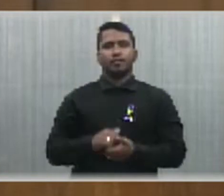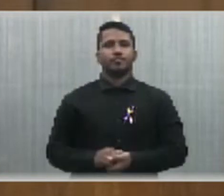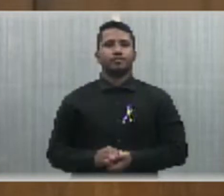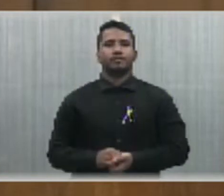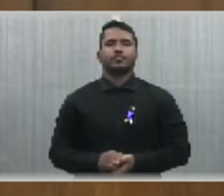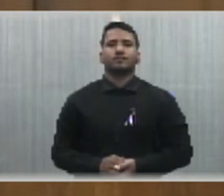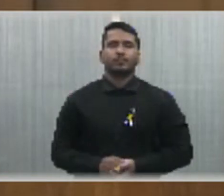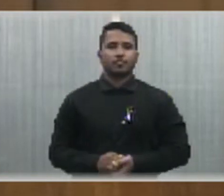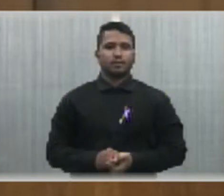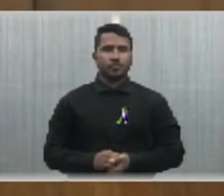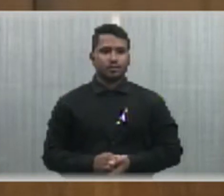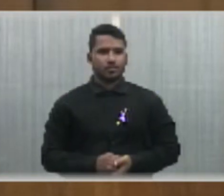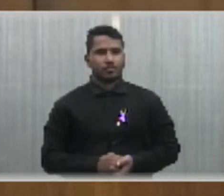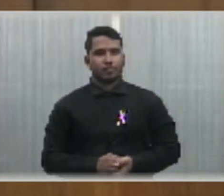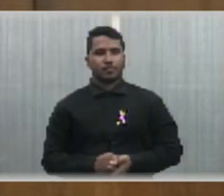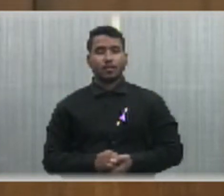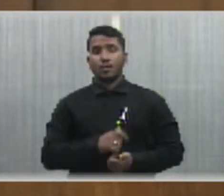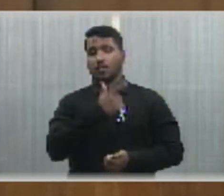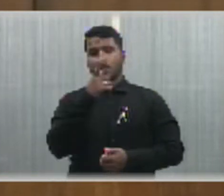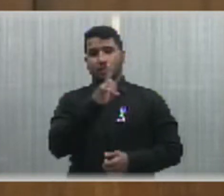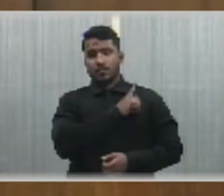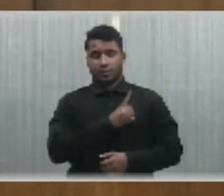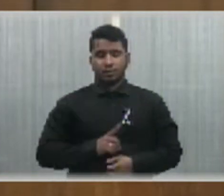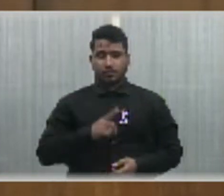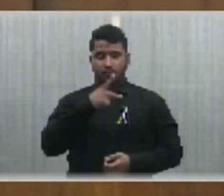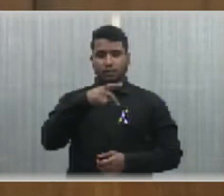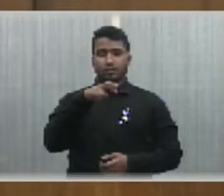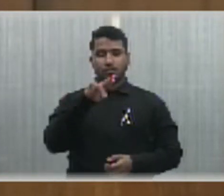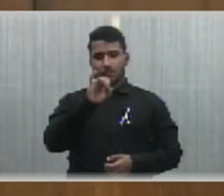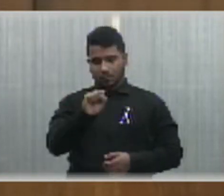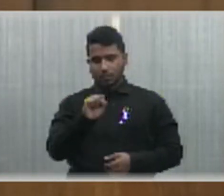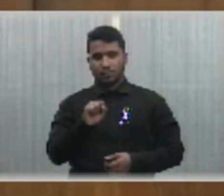O senhor deputado Henrique Pires